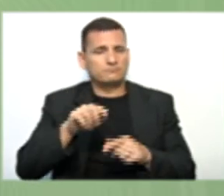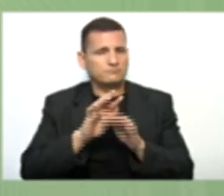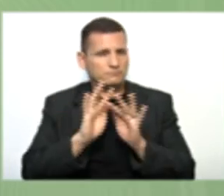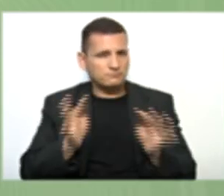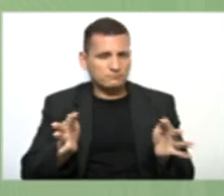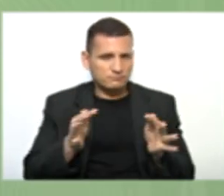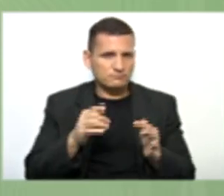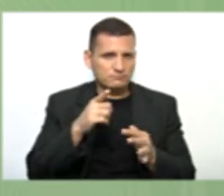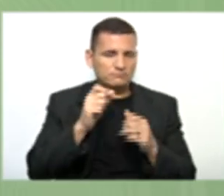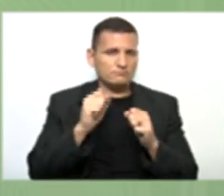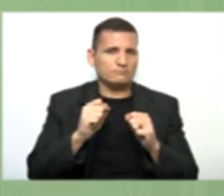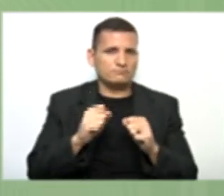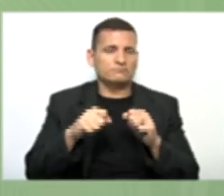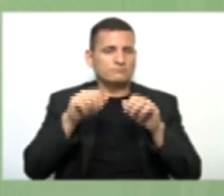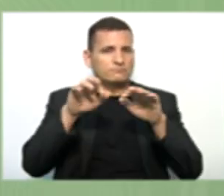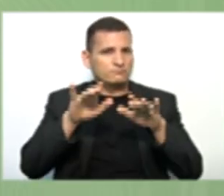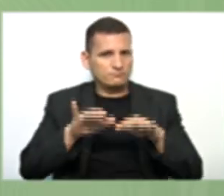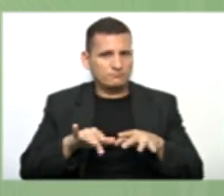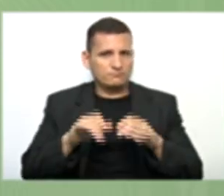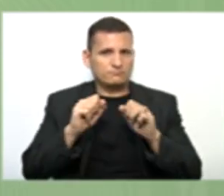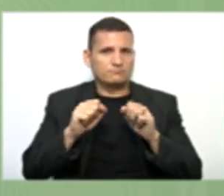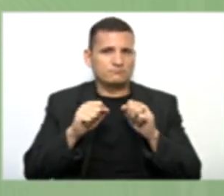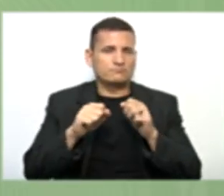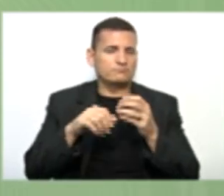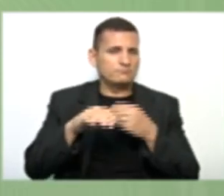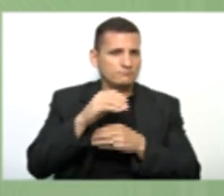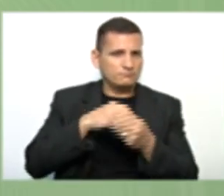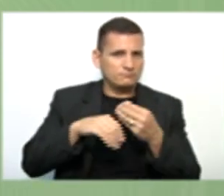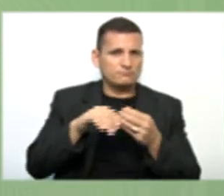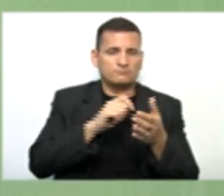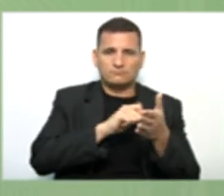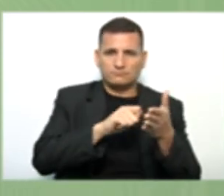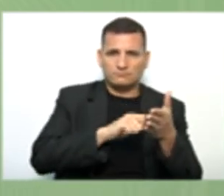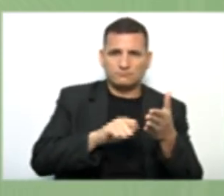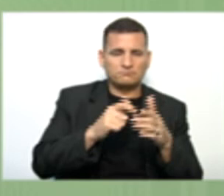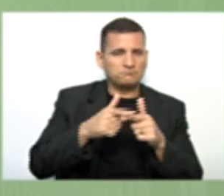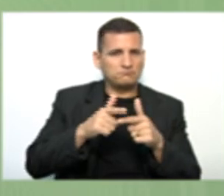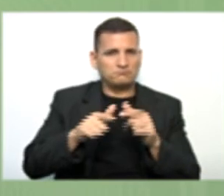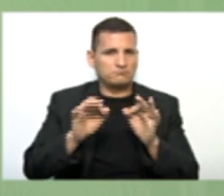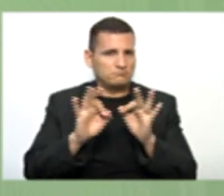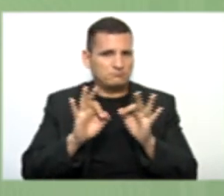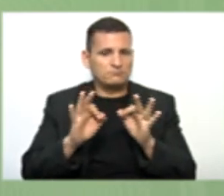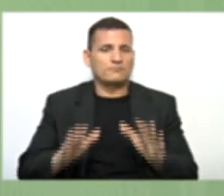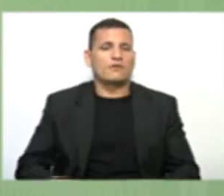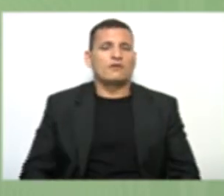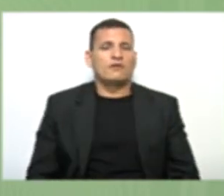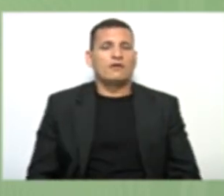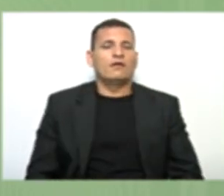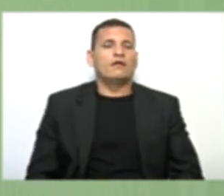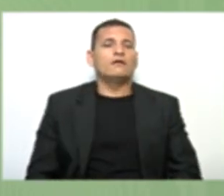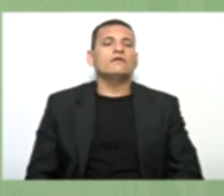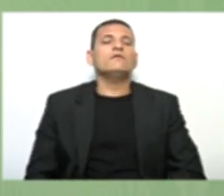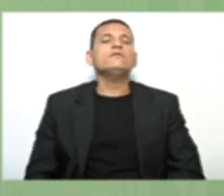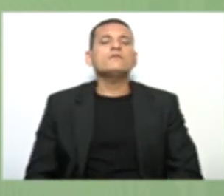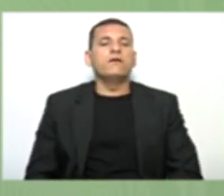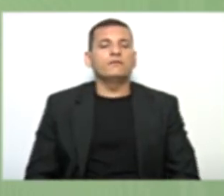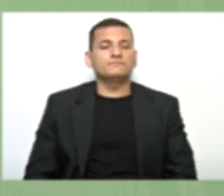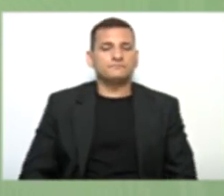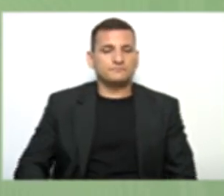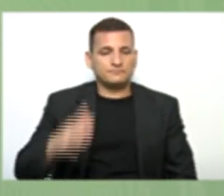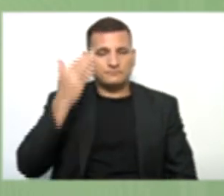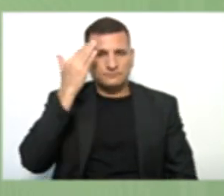que tá, ou seja, misturando um pouco com pseudocódigo, não vai ter nenhum problema, tá bom? Entendendo